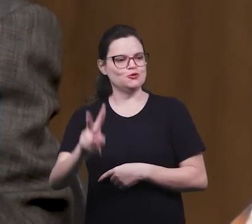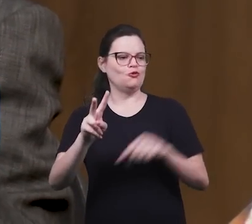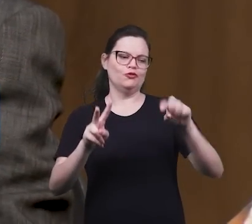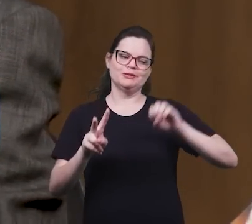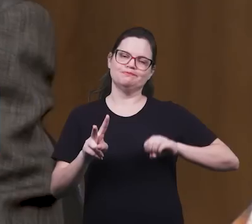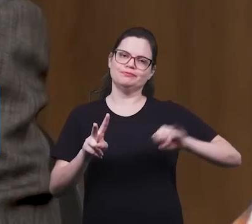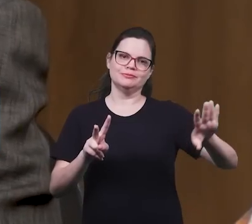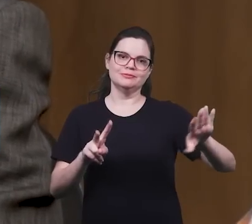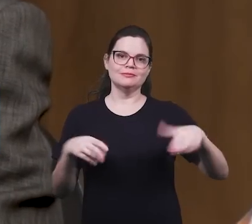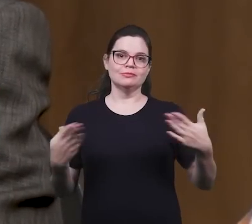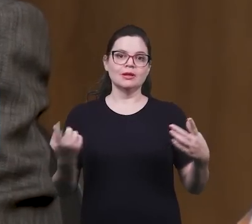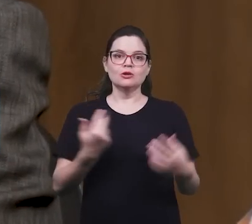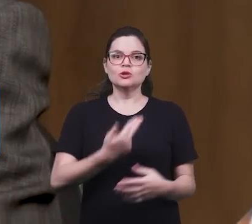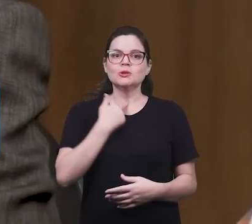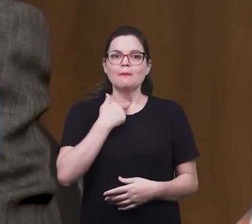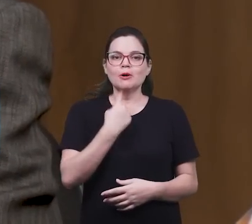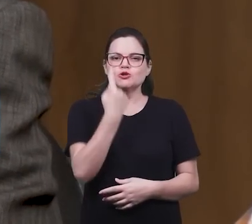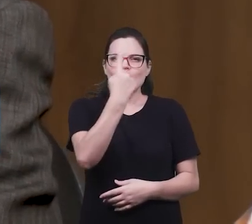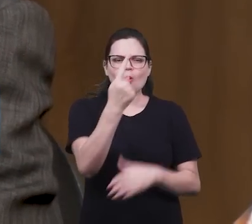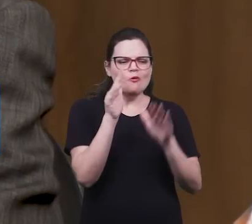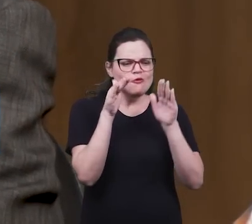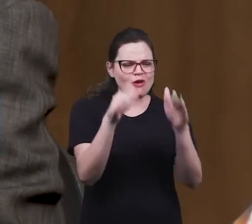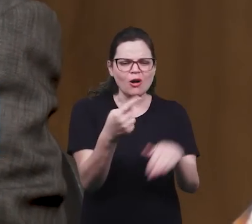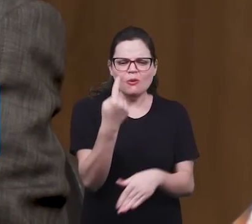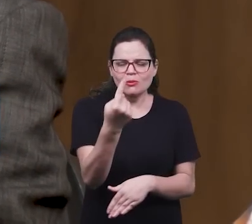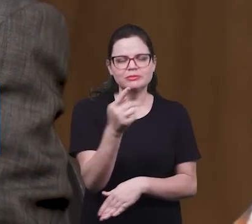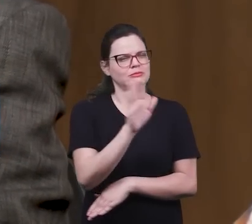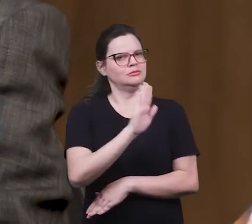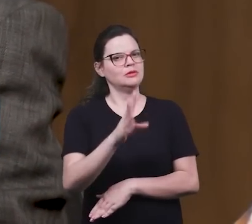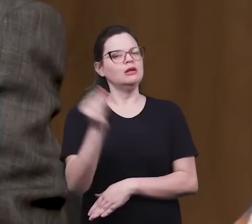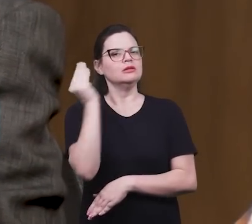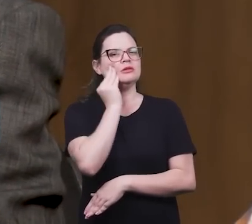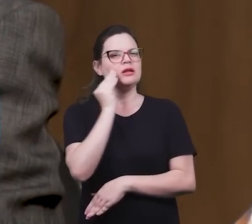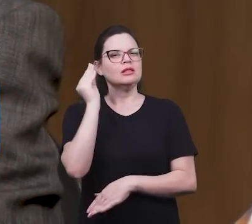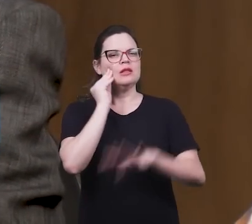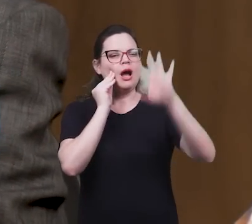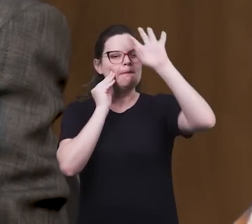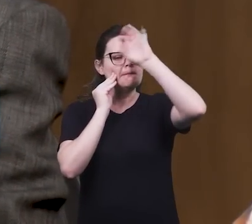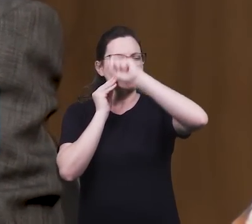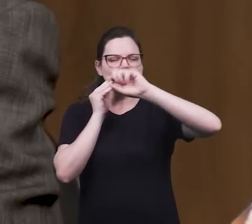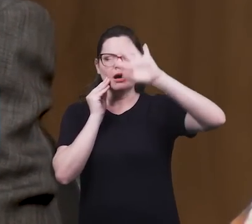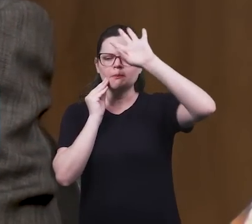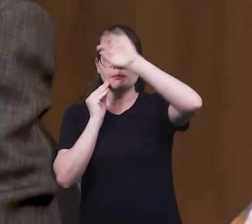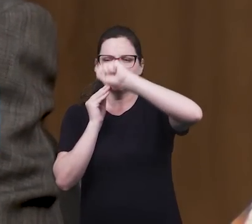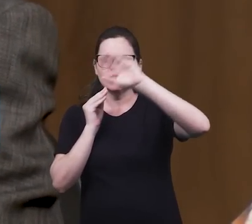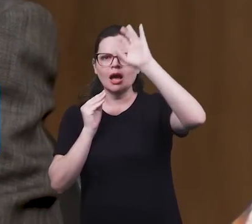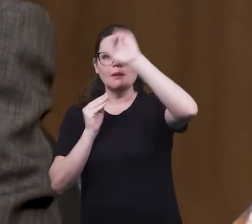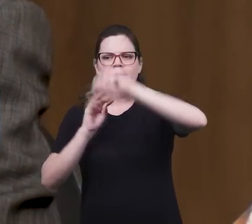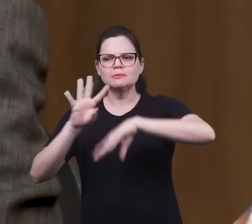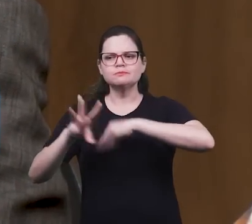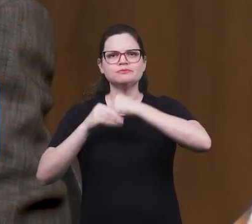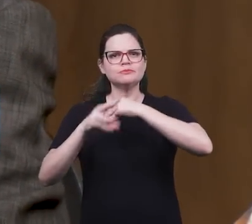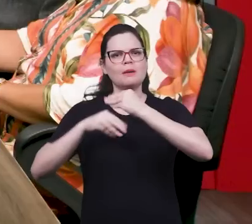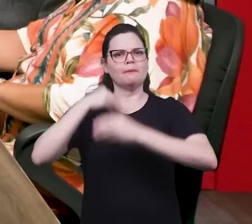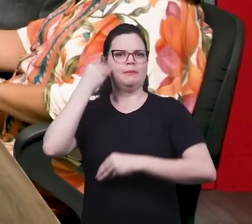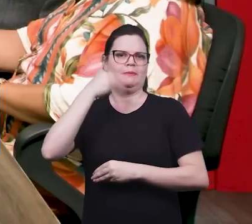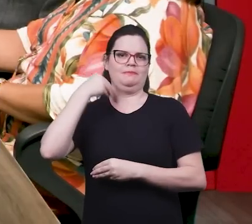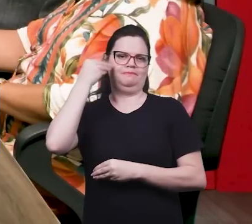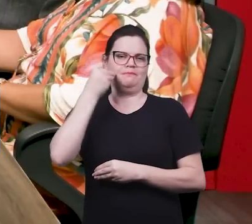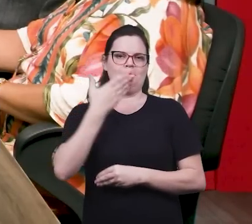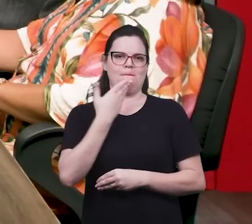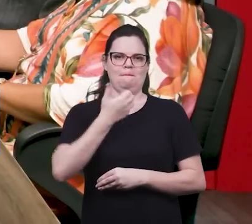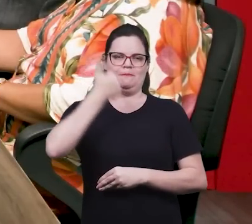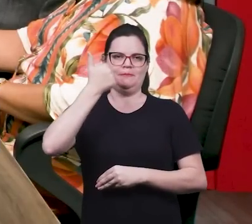só focado numa situação, num ramo, mas ele tentar aprender outras coisas e aperfeiçoar dentro do seu próprio ramo.